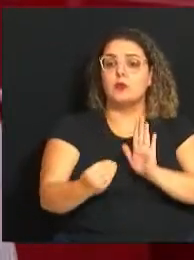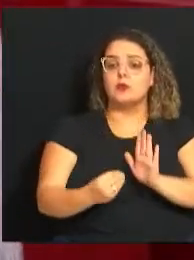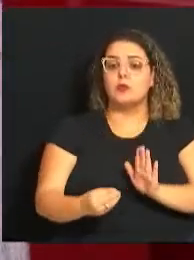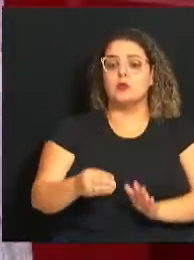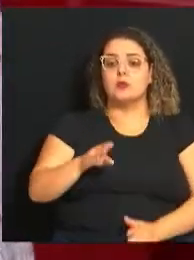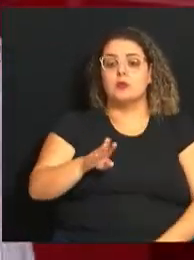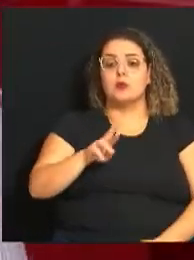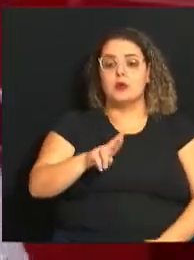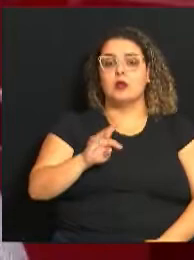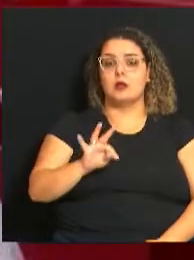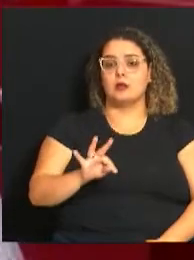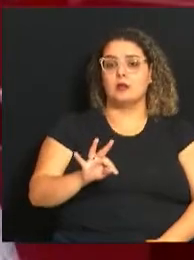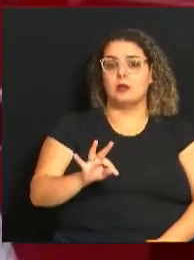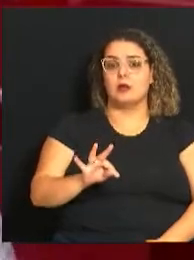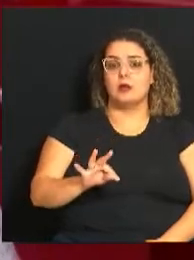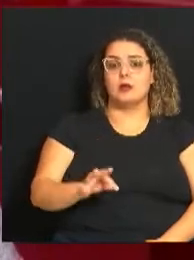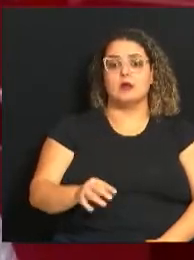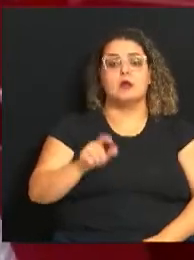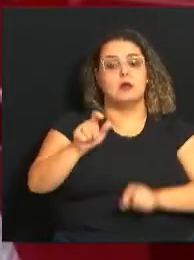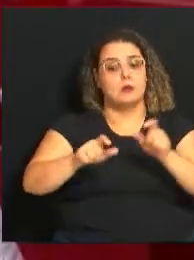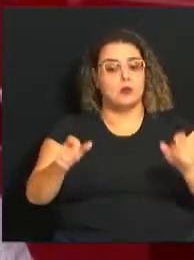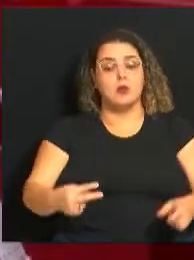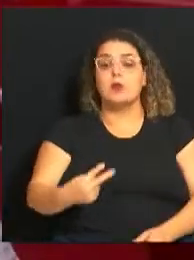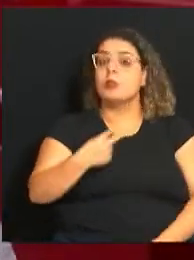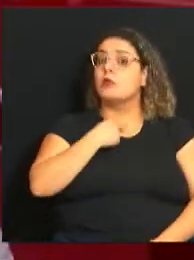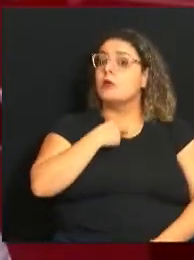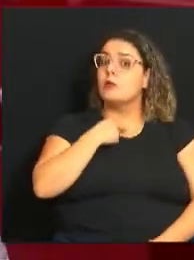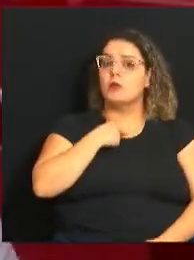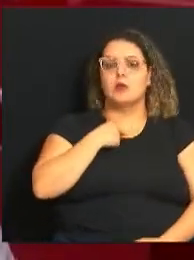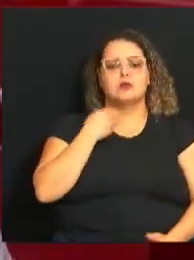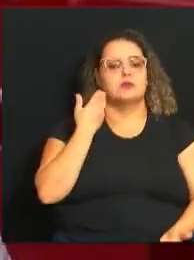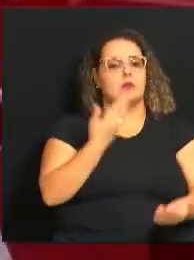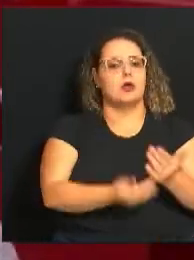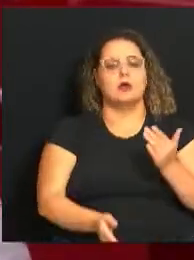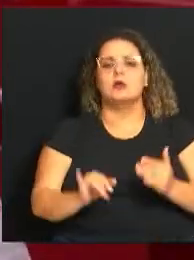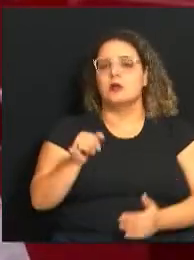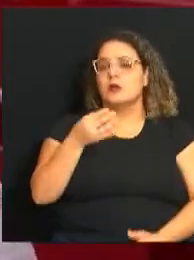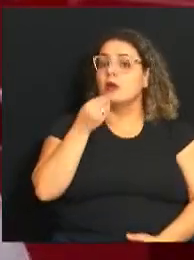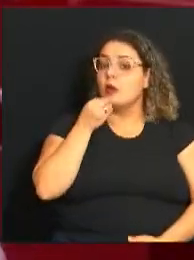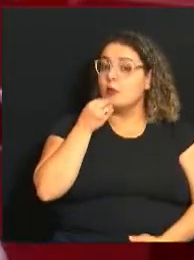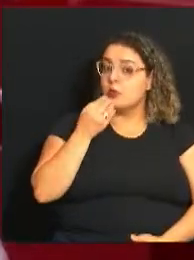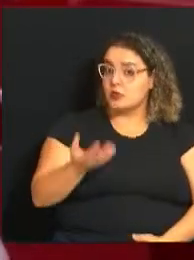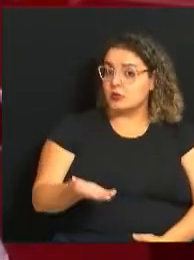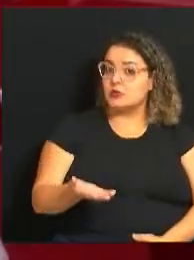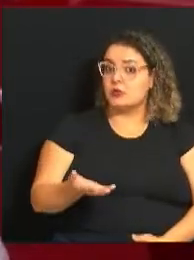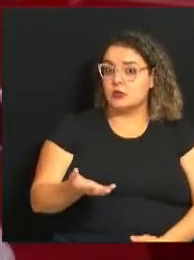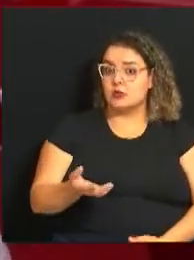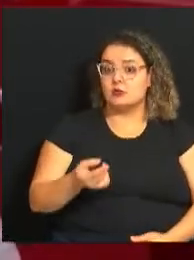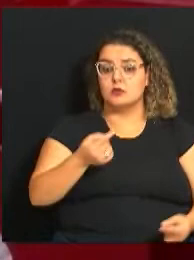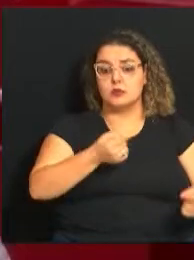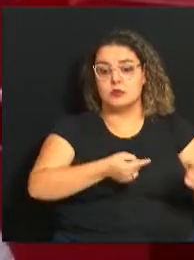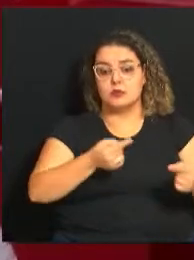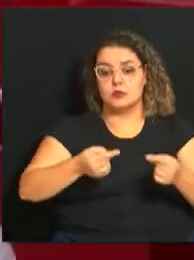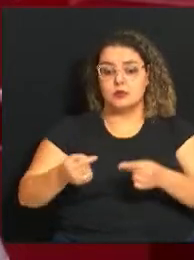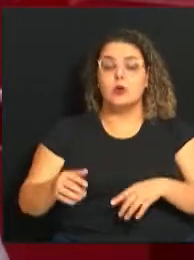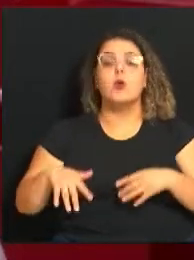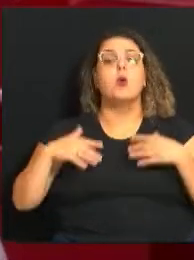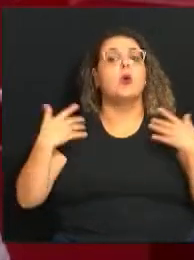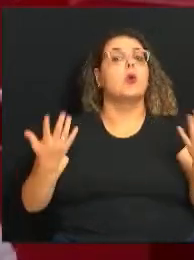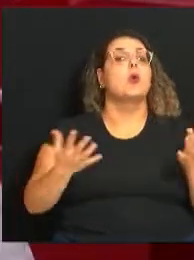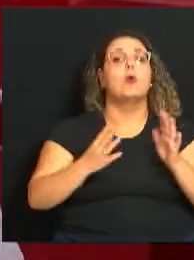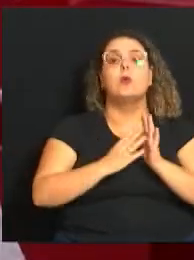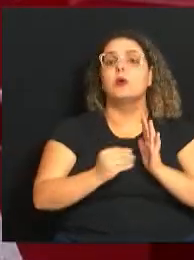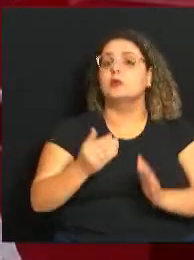e nós não podemos, a população não pode desperdiçar essa oportunidade de estar discutindo qual é o modelo